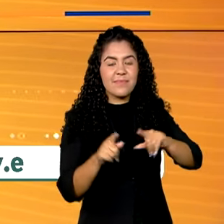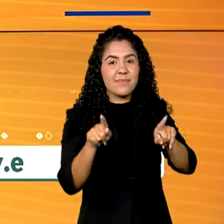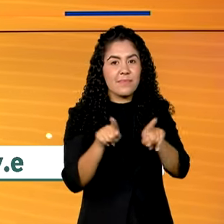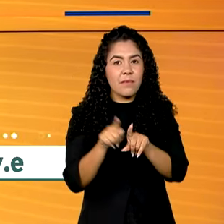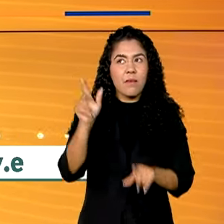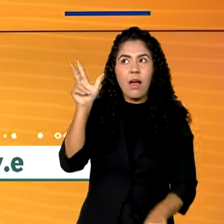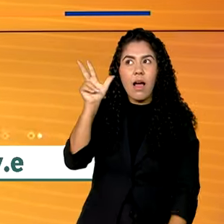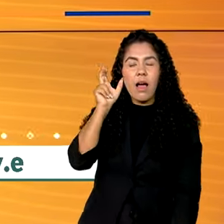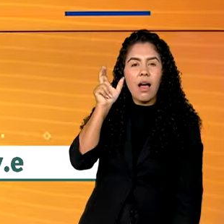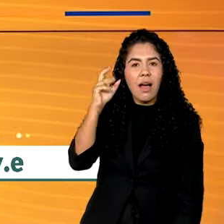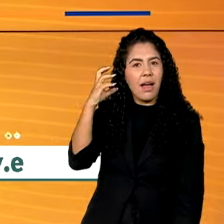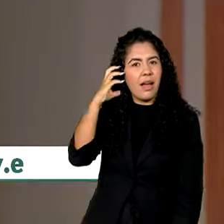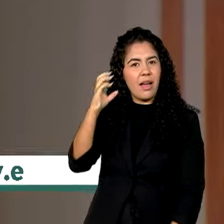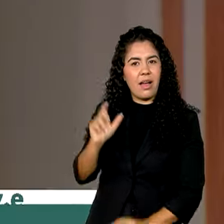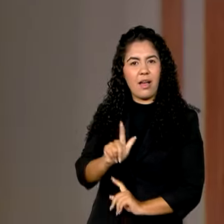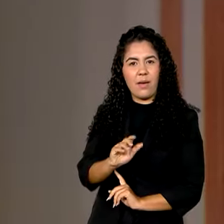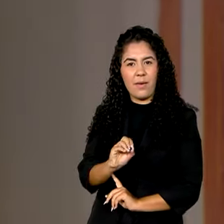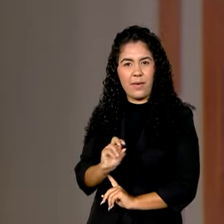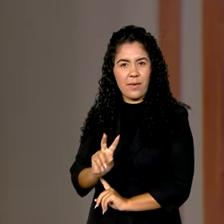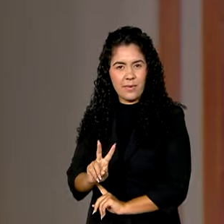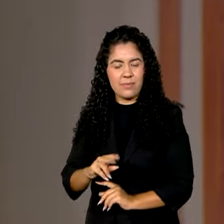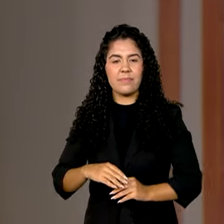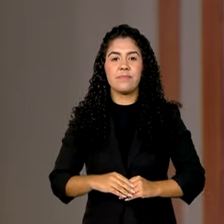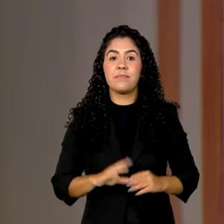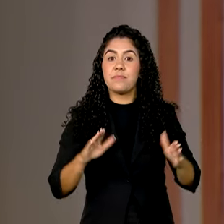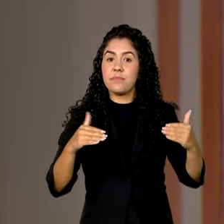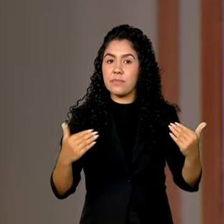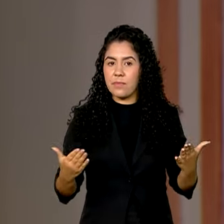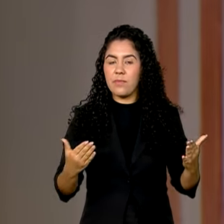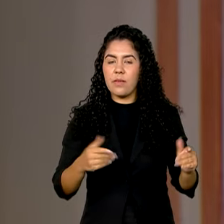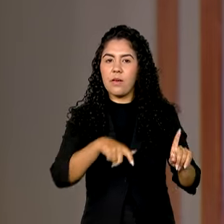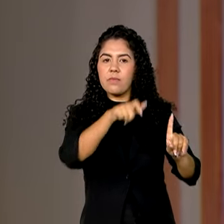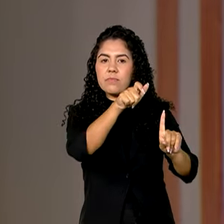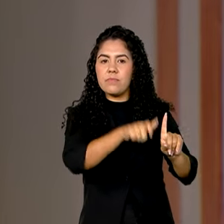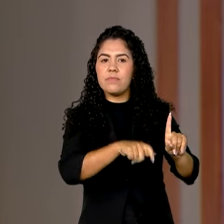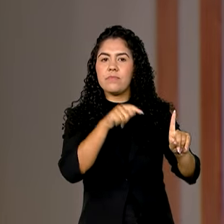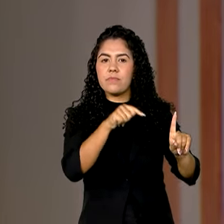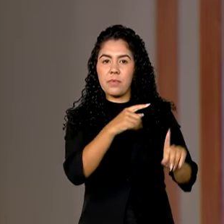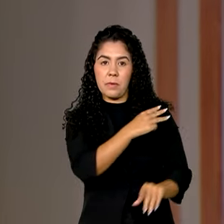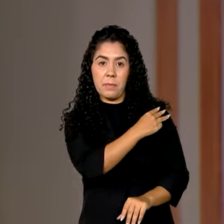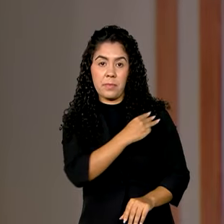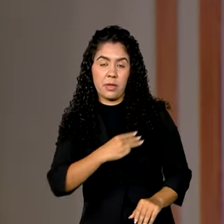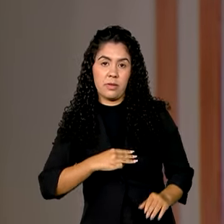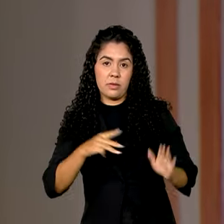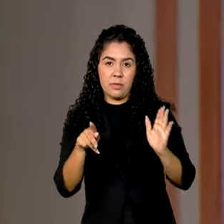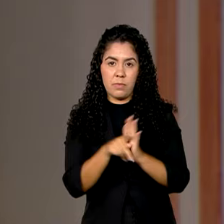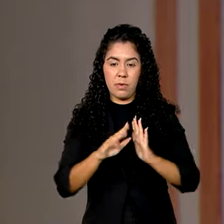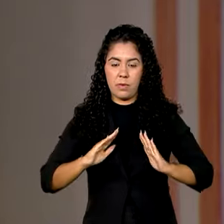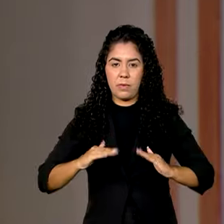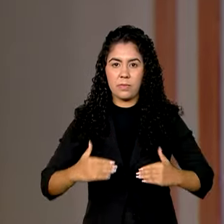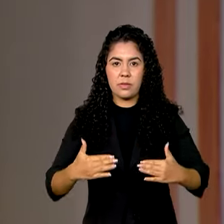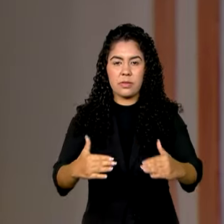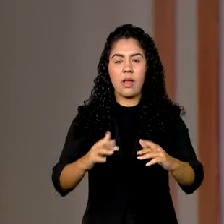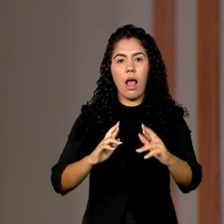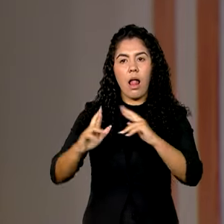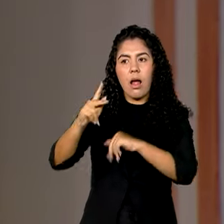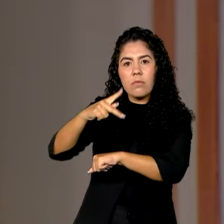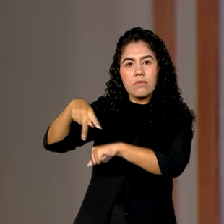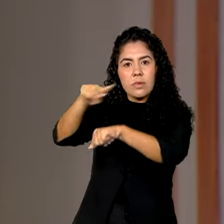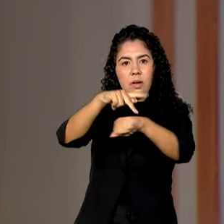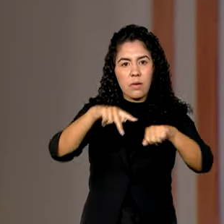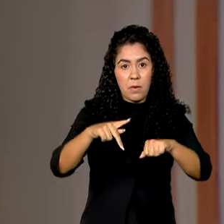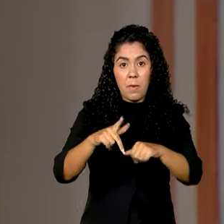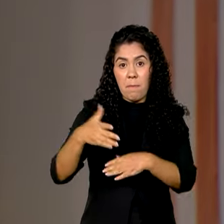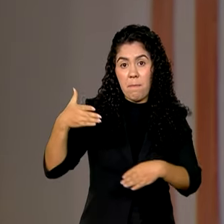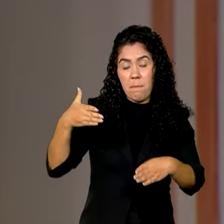e pela rádio gov o Ministro das relações exteriores Mauro Vieira participou hoje em casan na Rússia